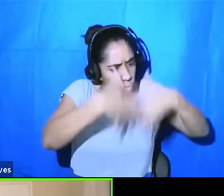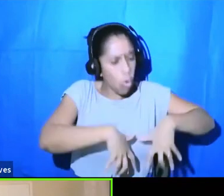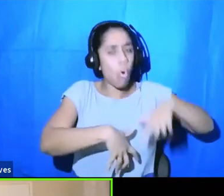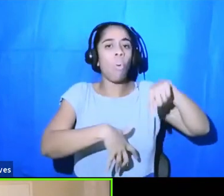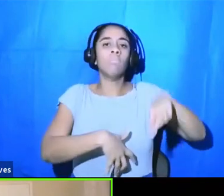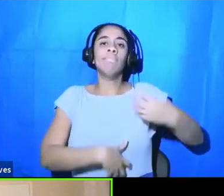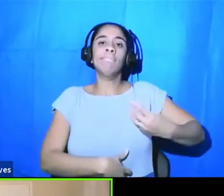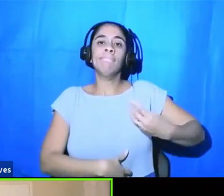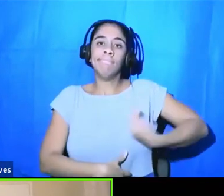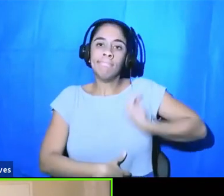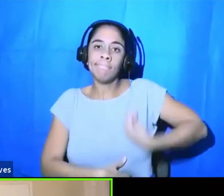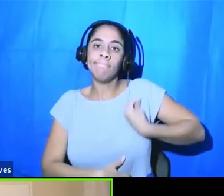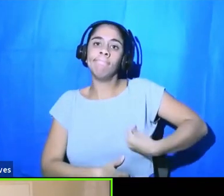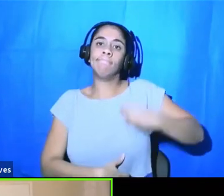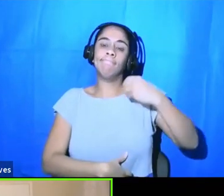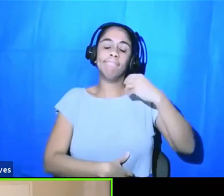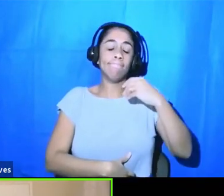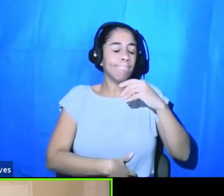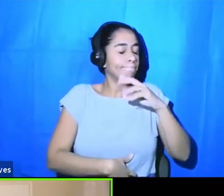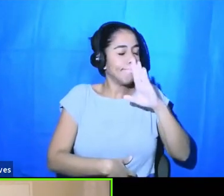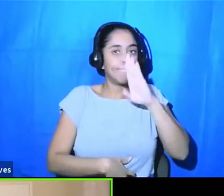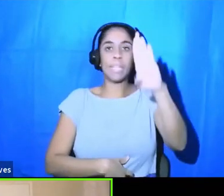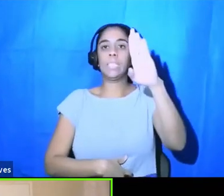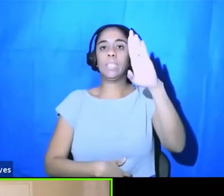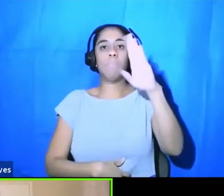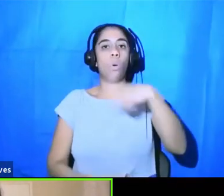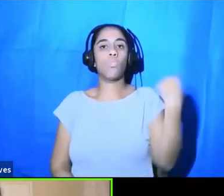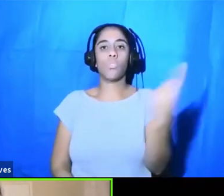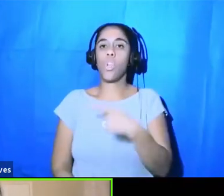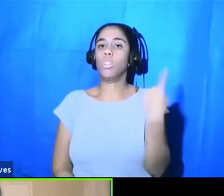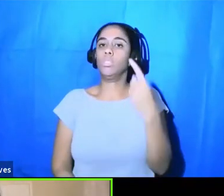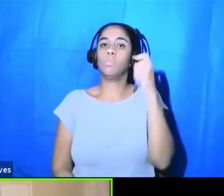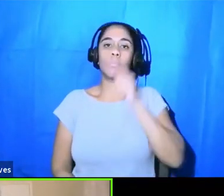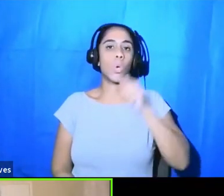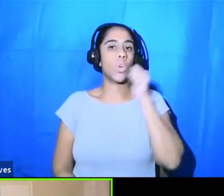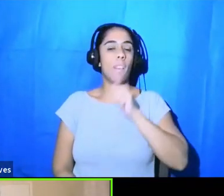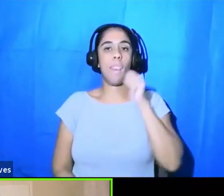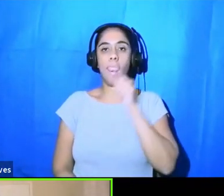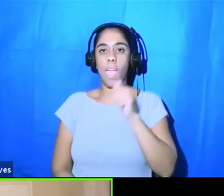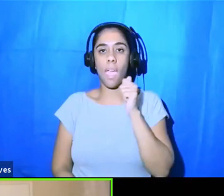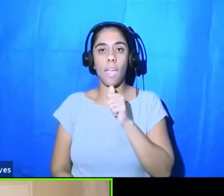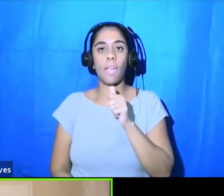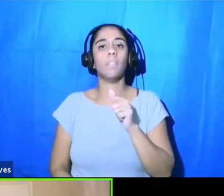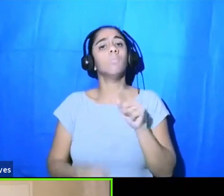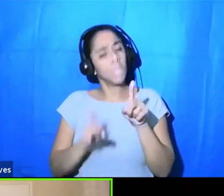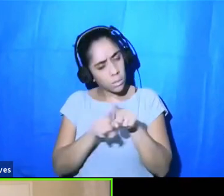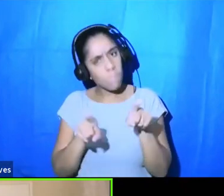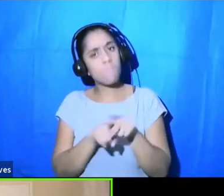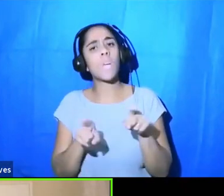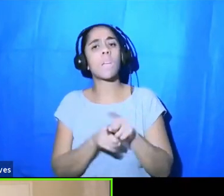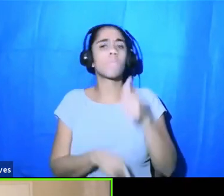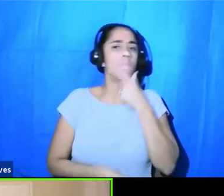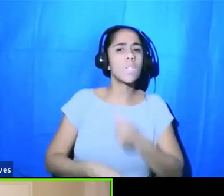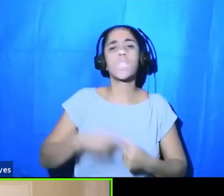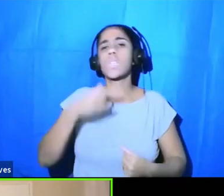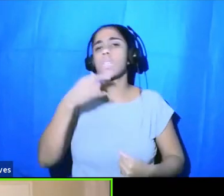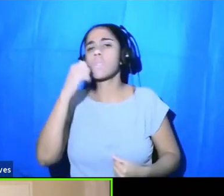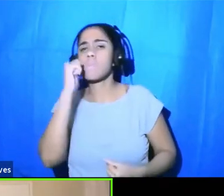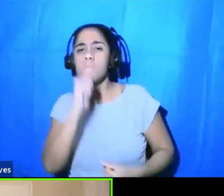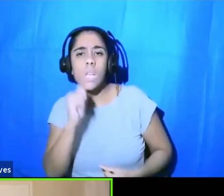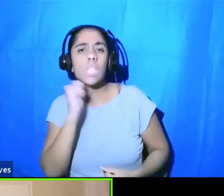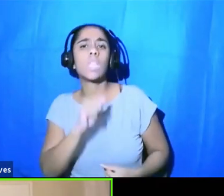vidas como mulheres disidências sexogenéricas niños niñas e niñas estén no centro da política como o problema fundamental